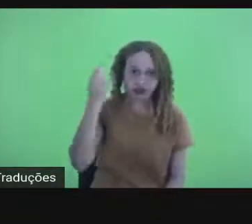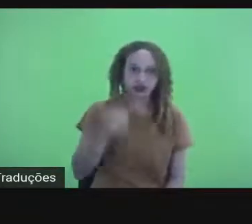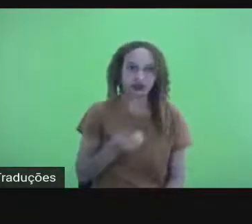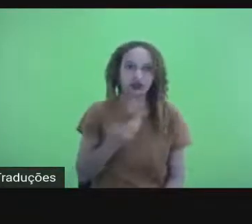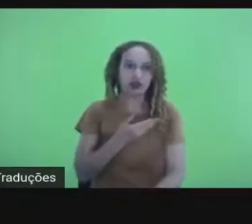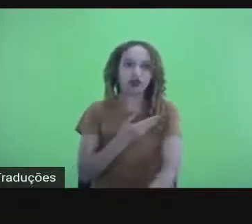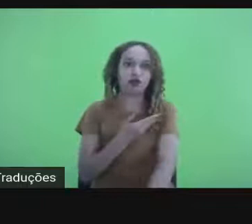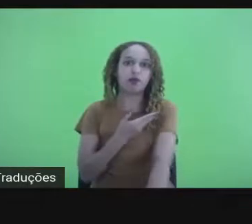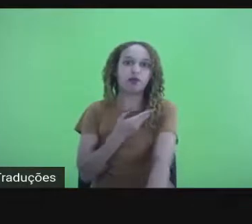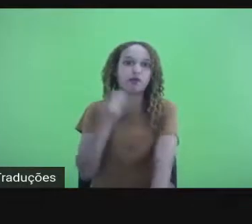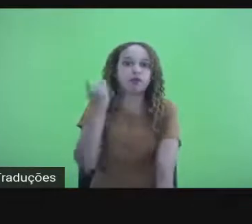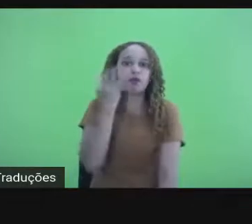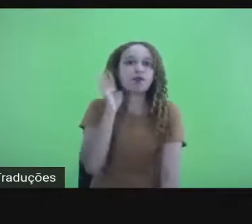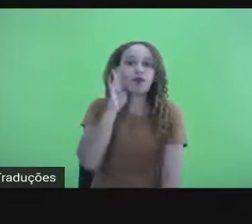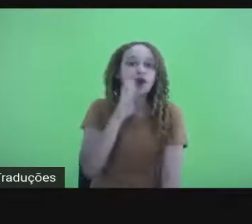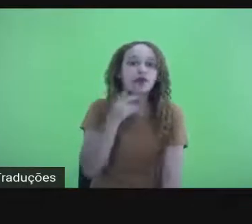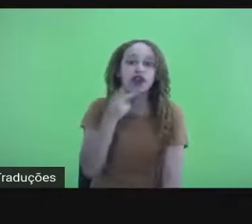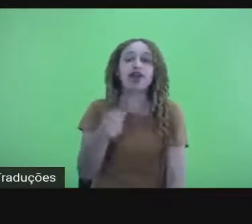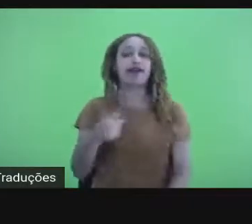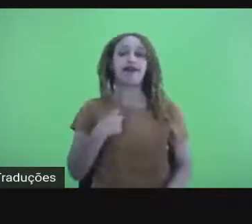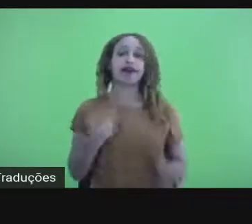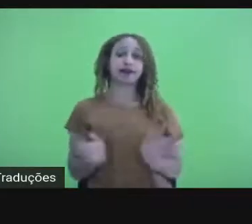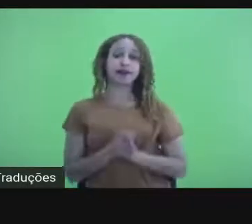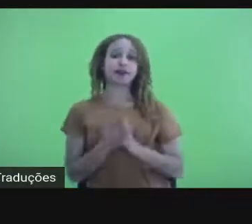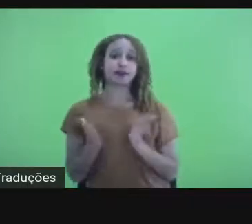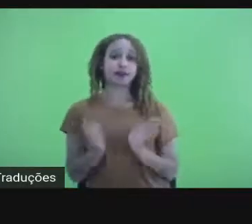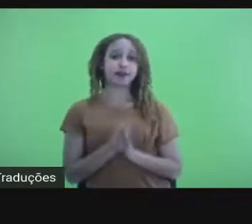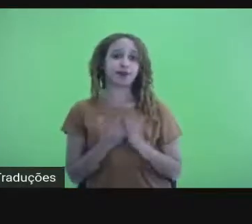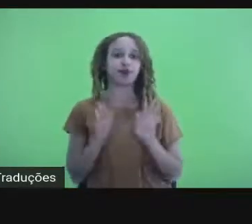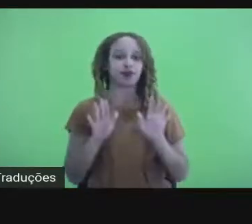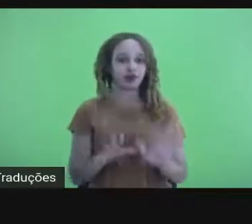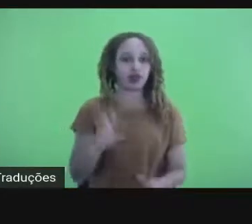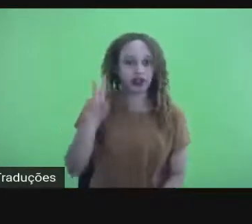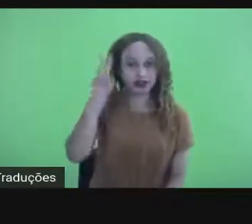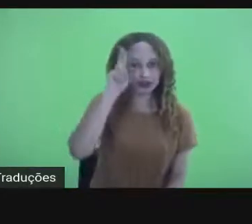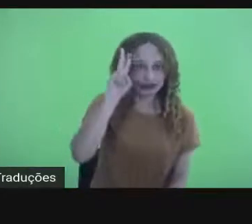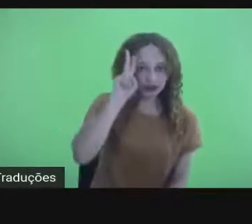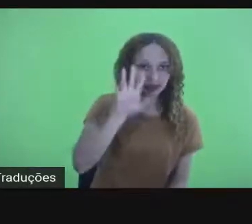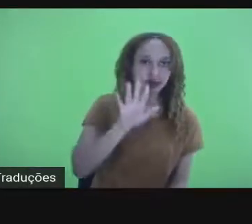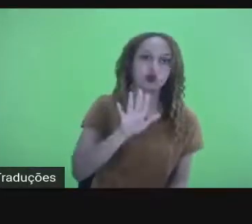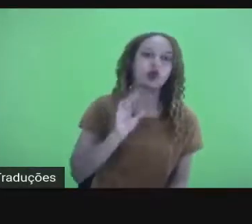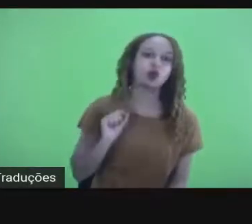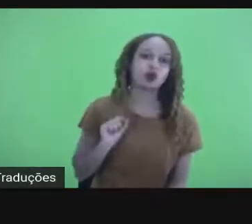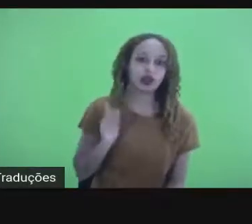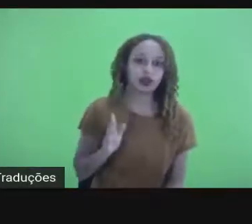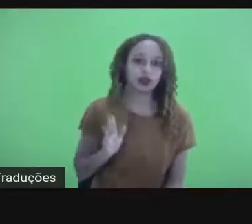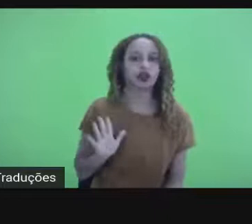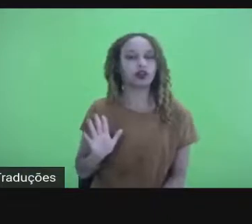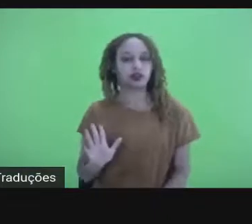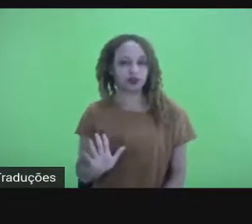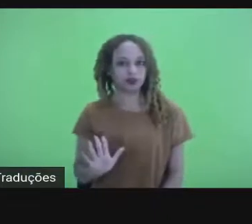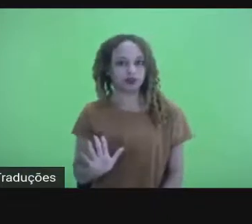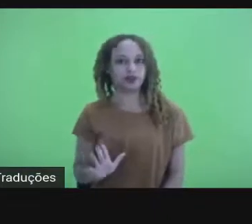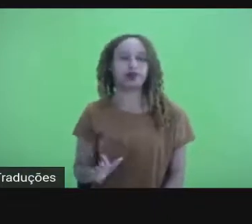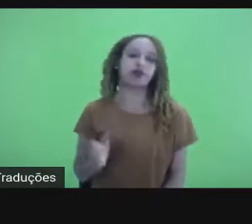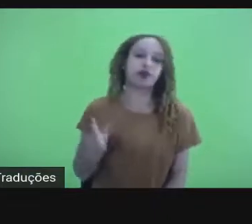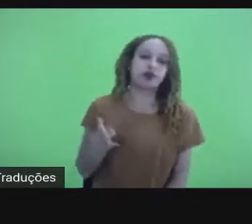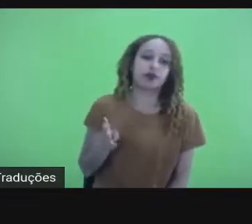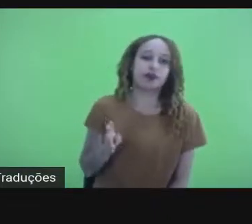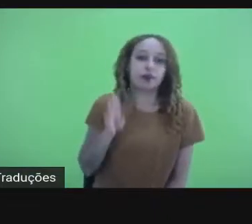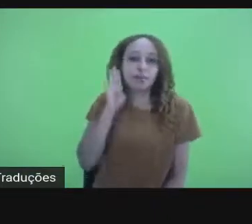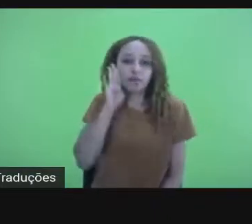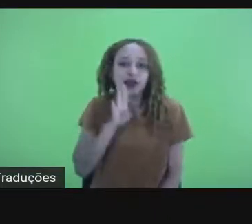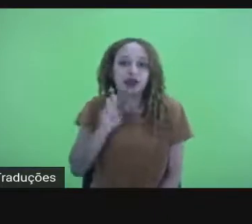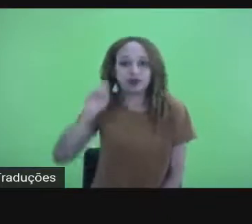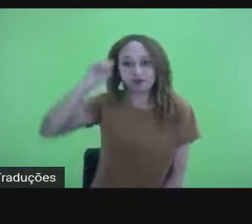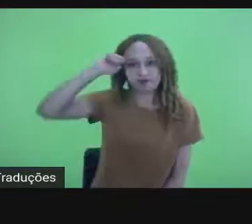moro na periferia e tal, e eu gosto sempre de lembrar Mano Brown, Racionais MCs, dizendo que preto e branco pobre se parecem, mas não são